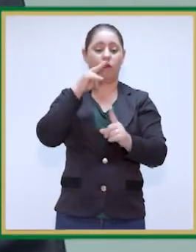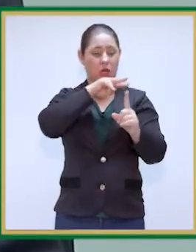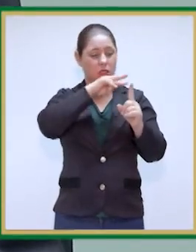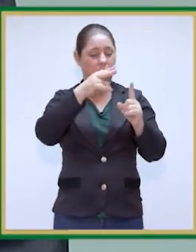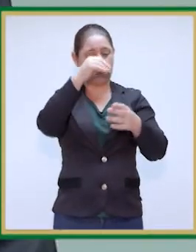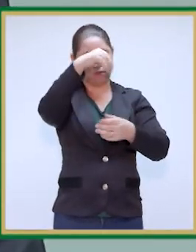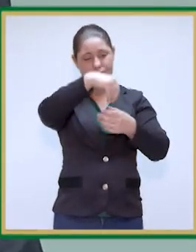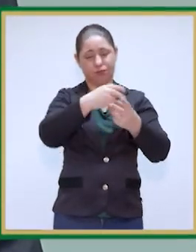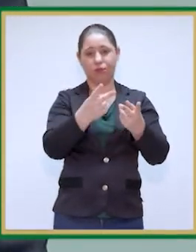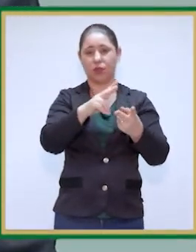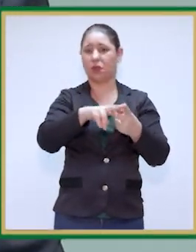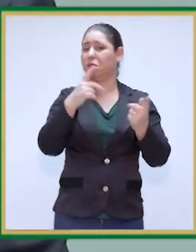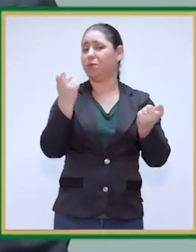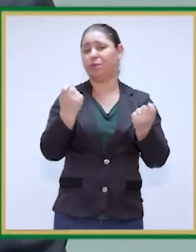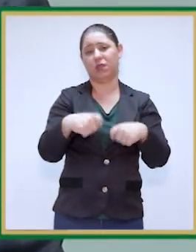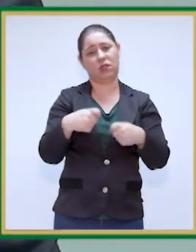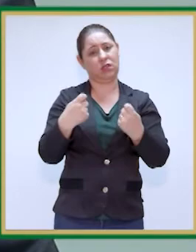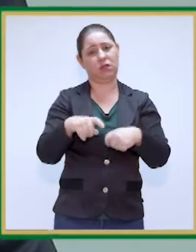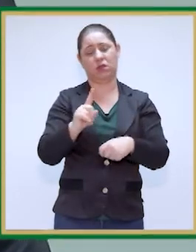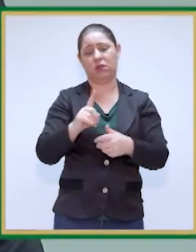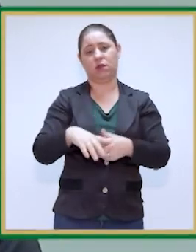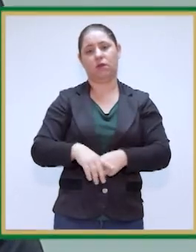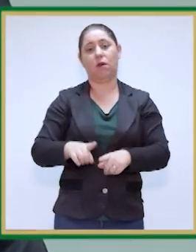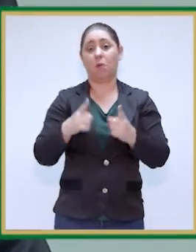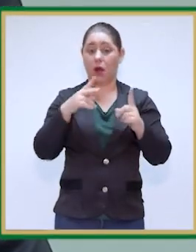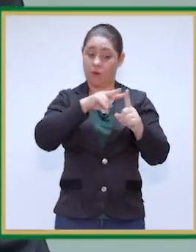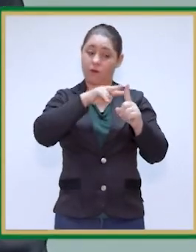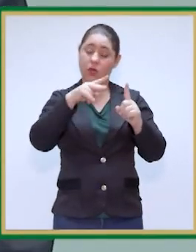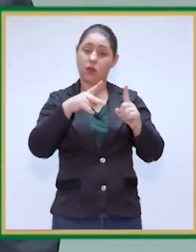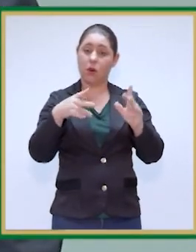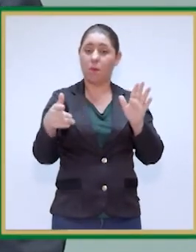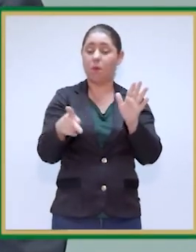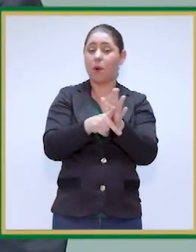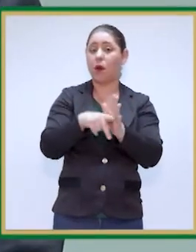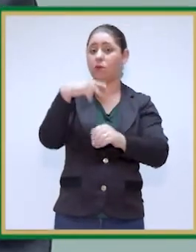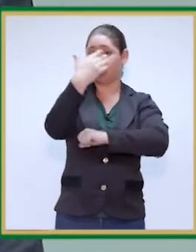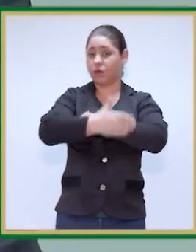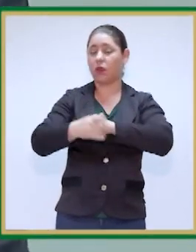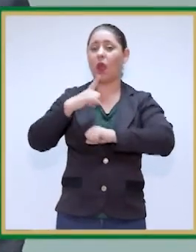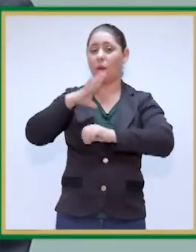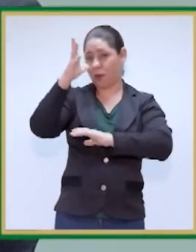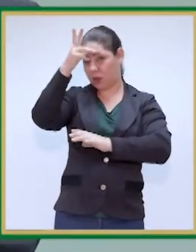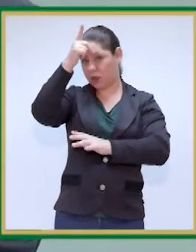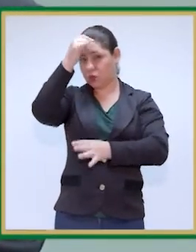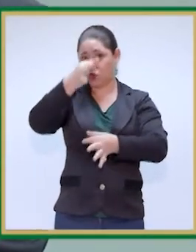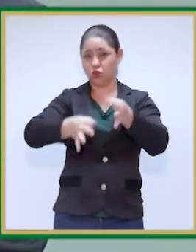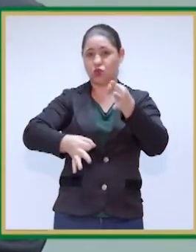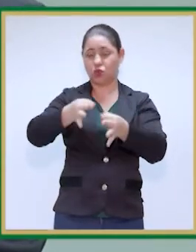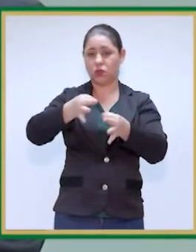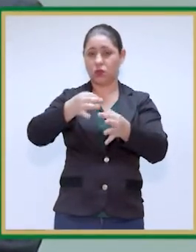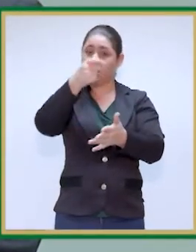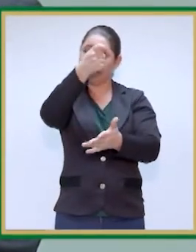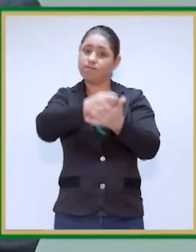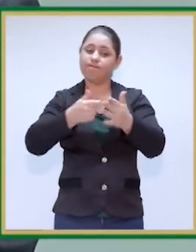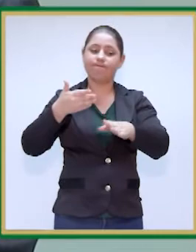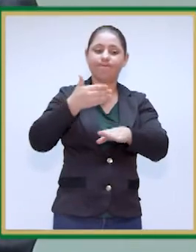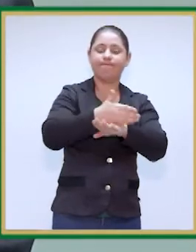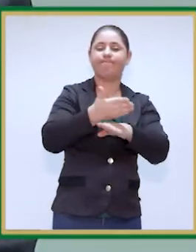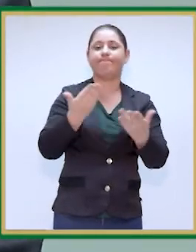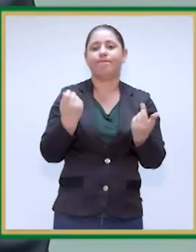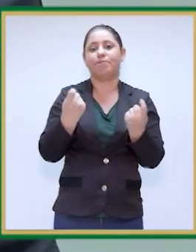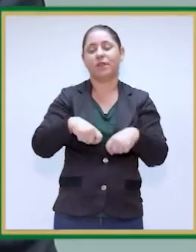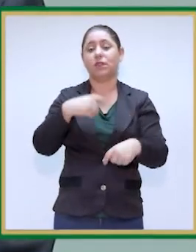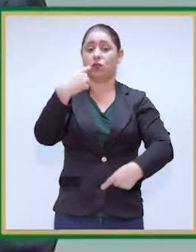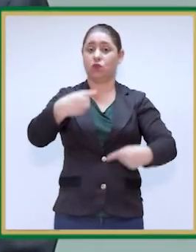na visão da defesa, é encarcerada sem necessidade, mas isso na visão da defesa. Tem uma decisão legítima de um juiz que determinou